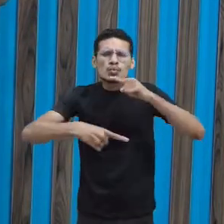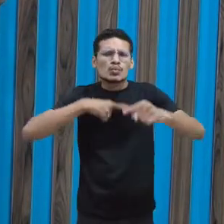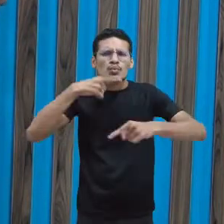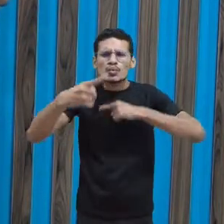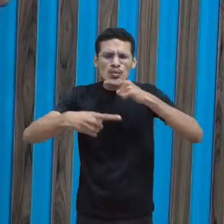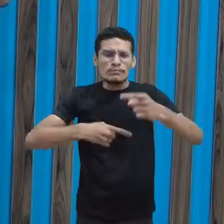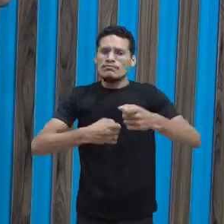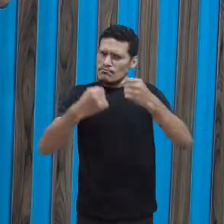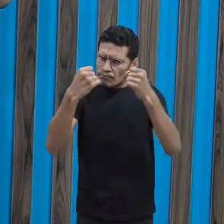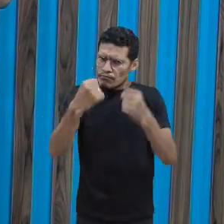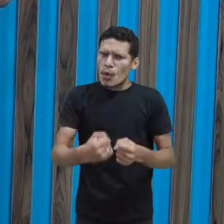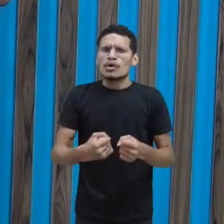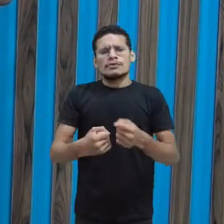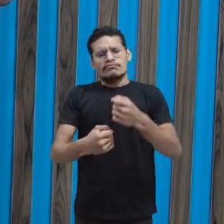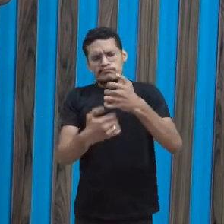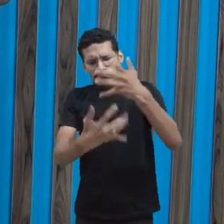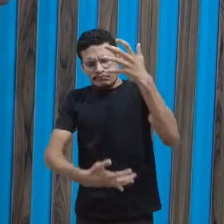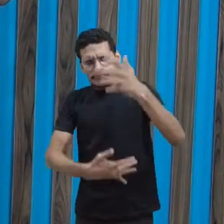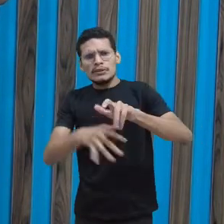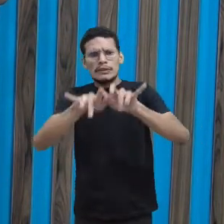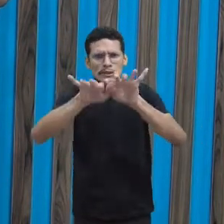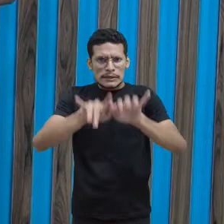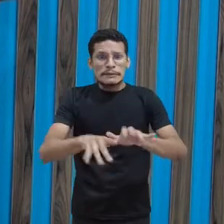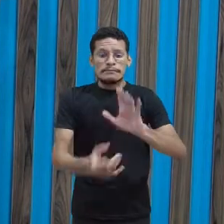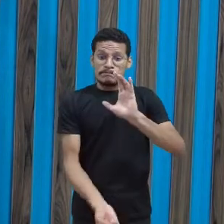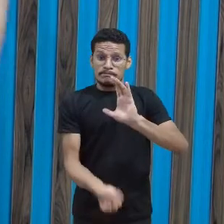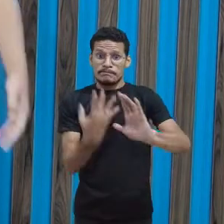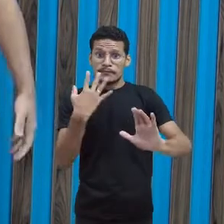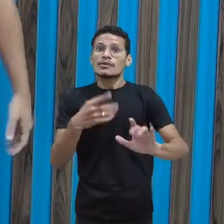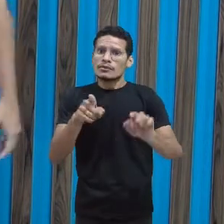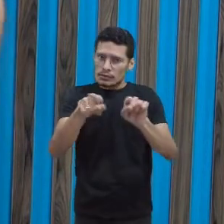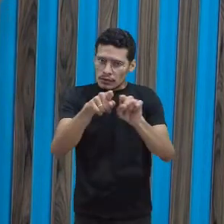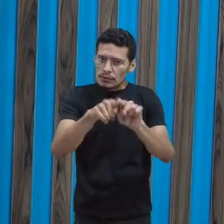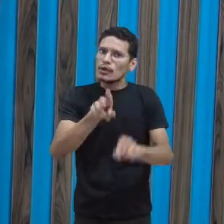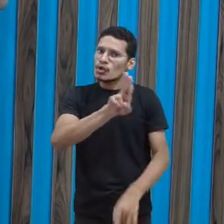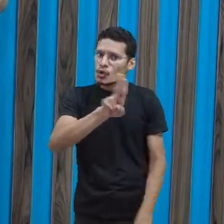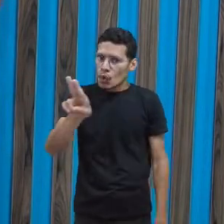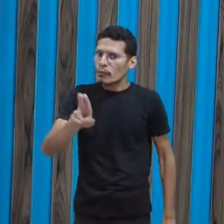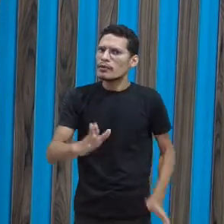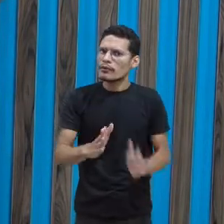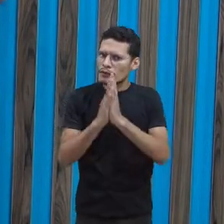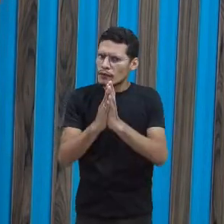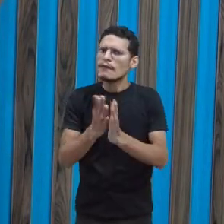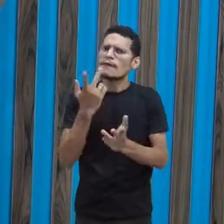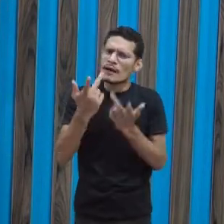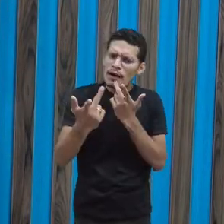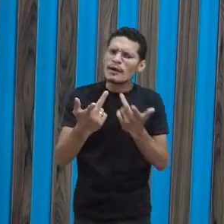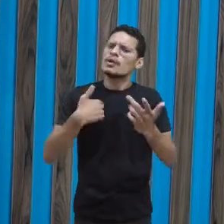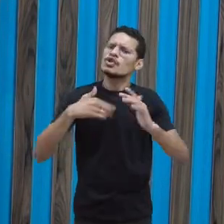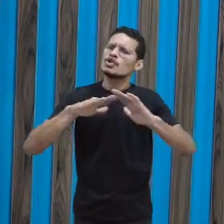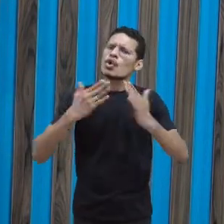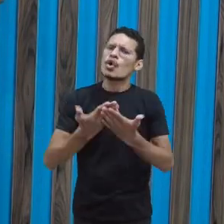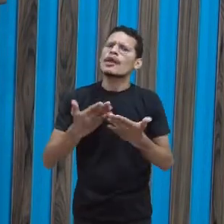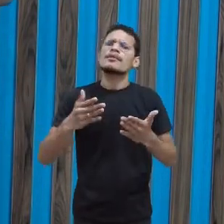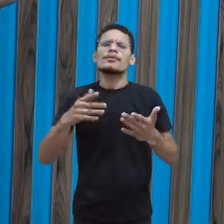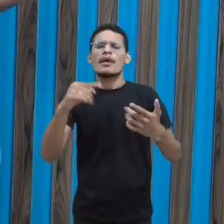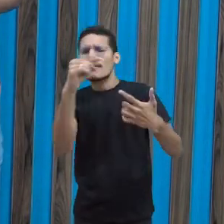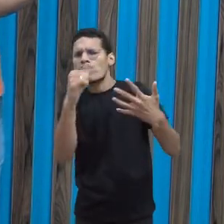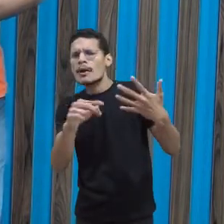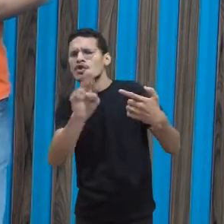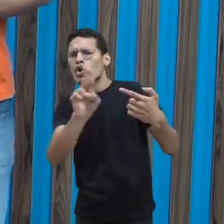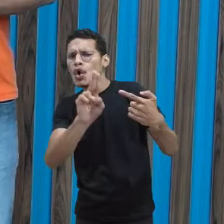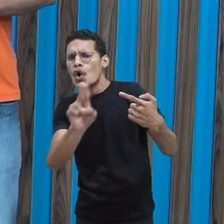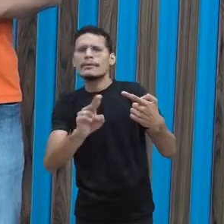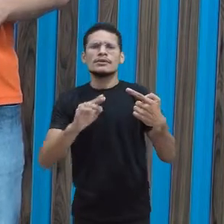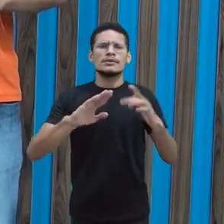vocês podem, né, encaminhar para nós. Vocês, né, inclusive, se identifiquem aí. O professor está assistindo a aula aqui, né? Sou de escola tal, então, digam,